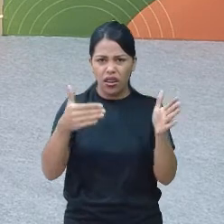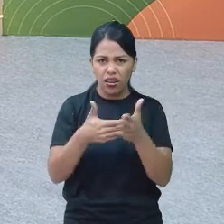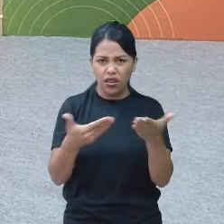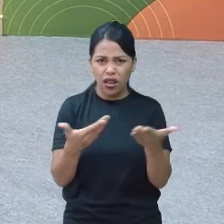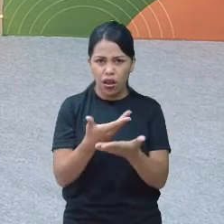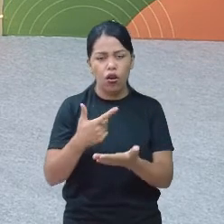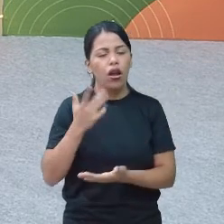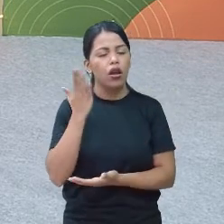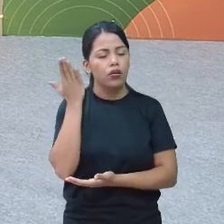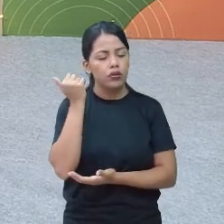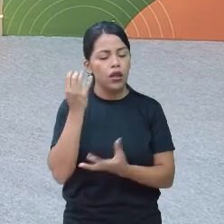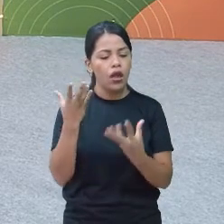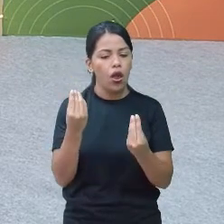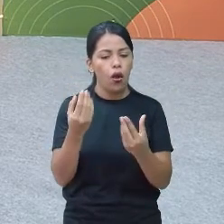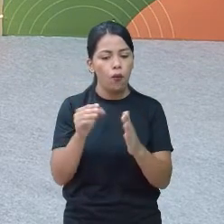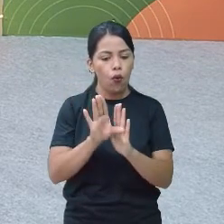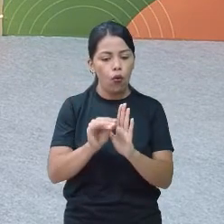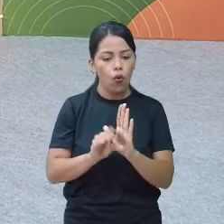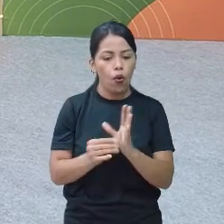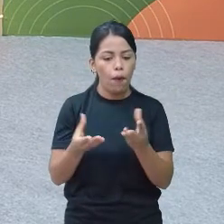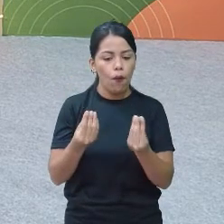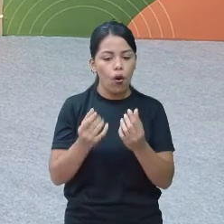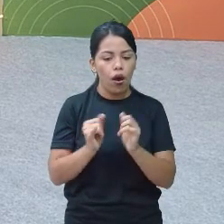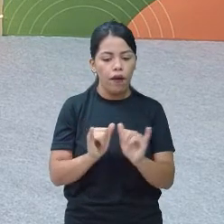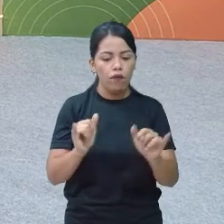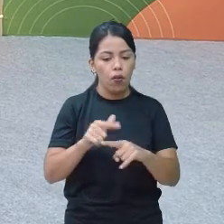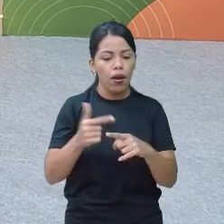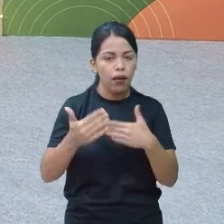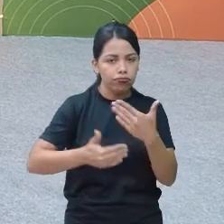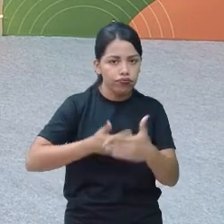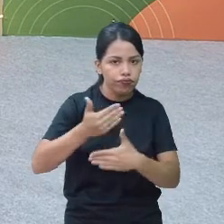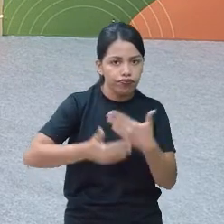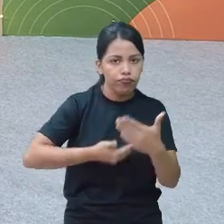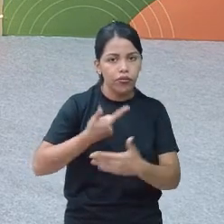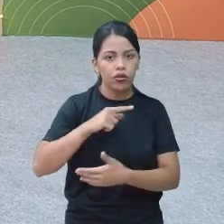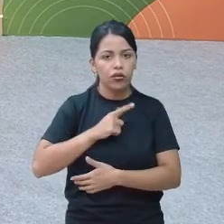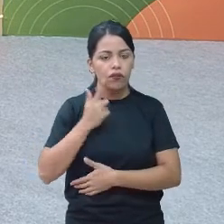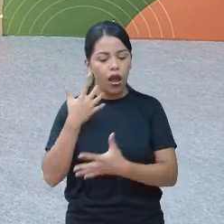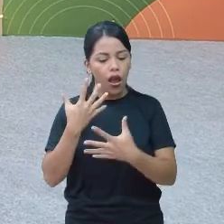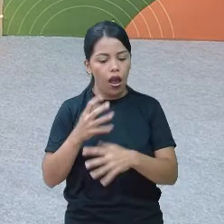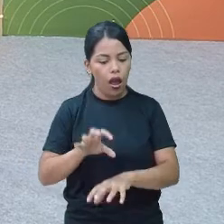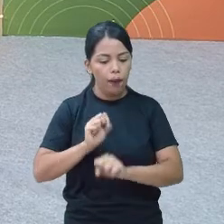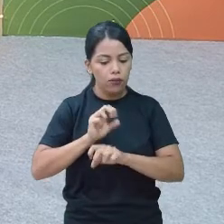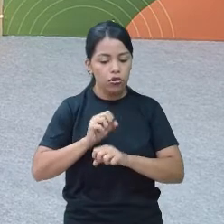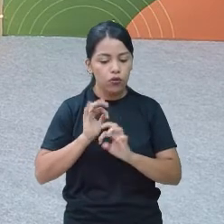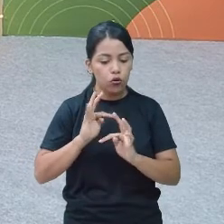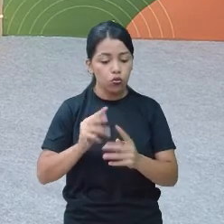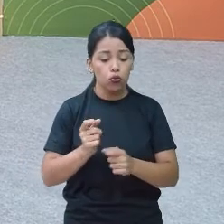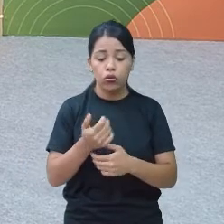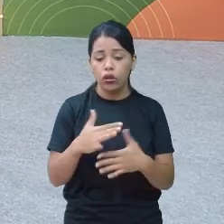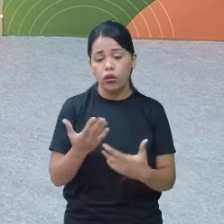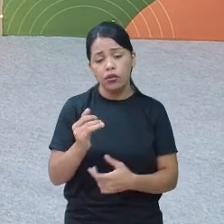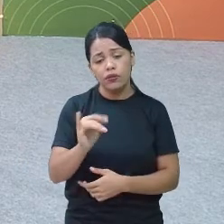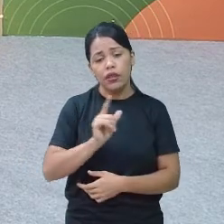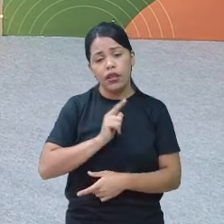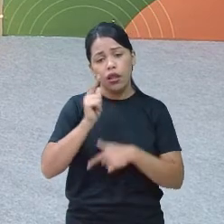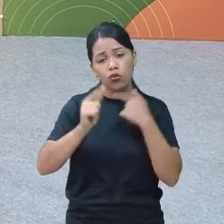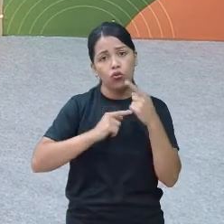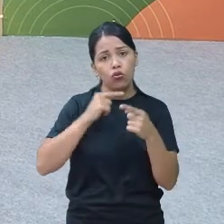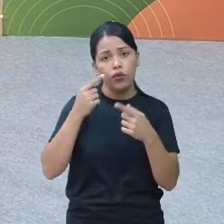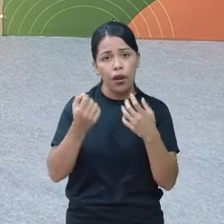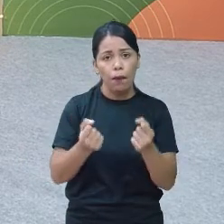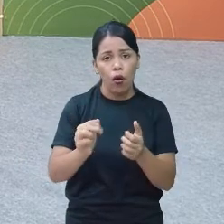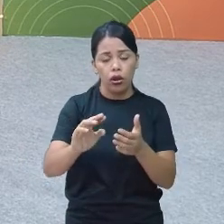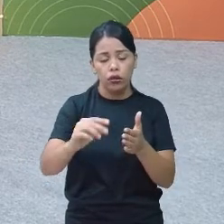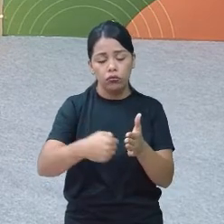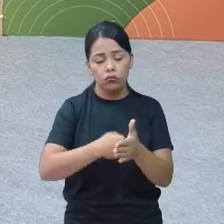muito conteúdo, muita informação, mas aos pouquinhos a gente vai absorvendo tudo. E caso você tenha alguma dúvida, queira deixar